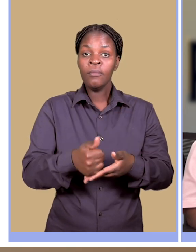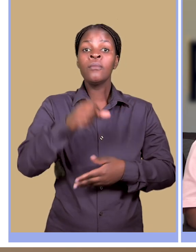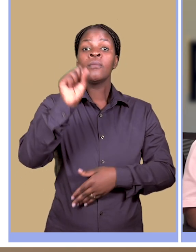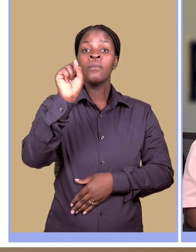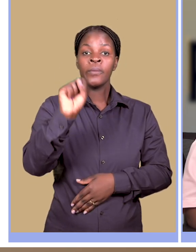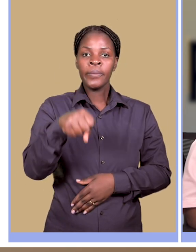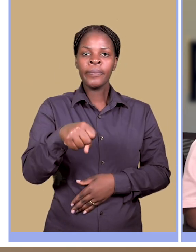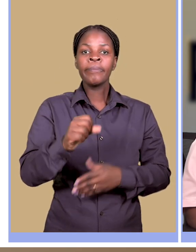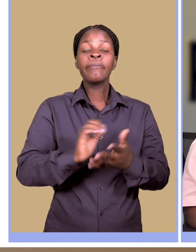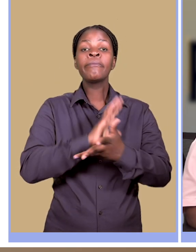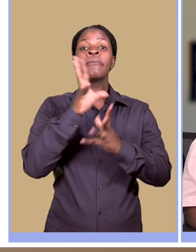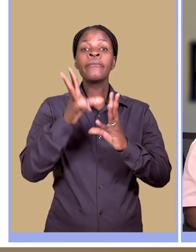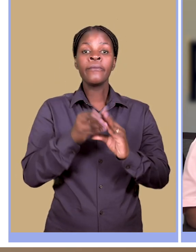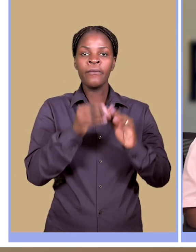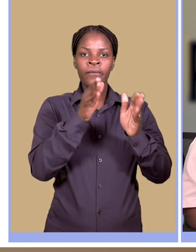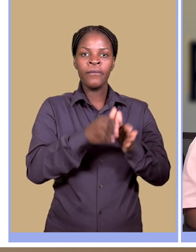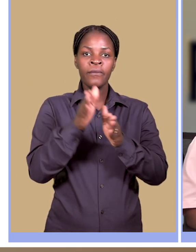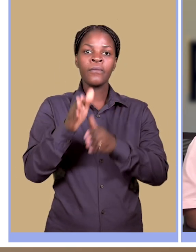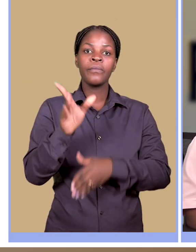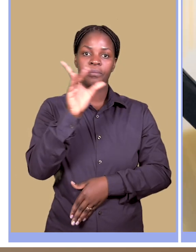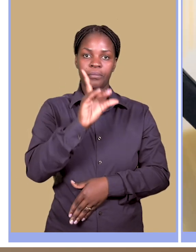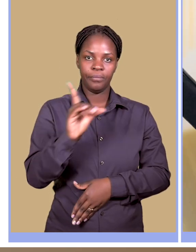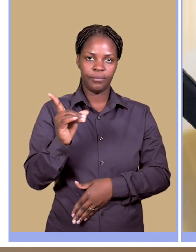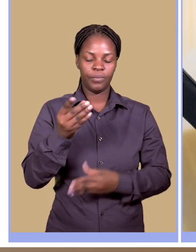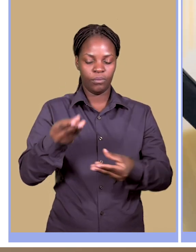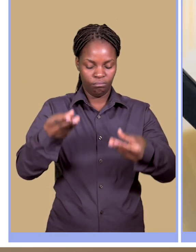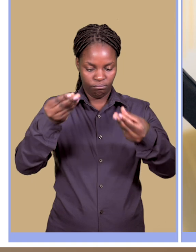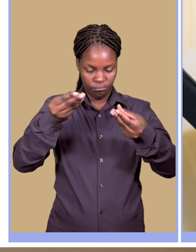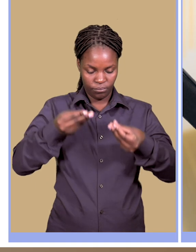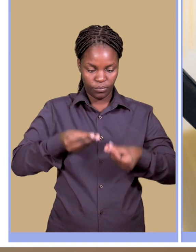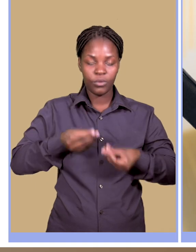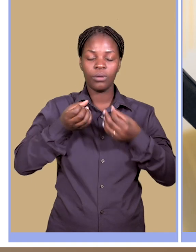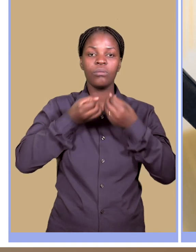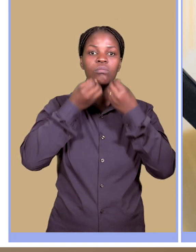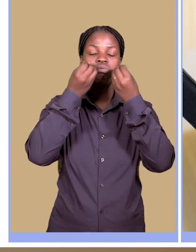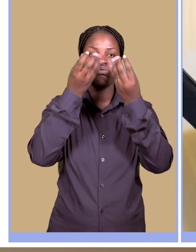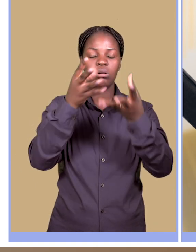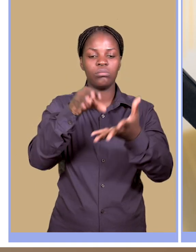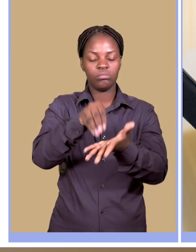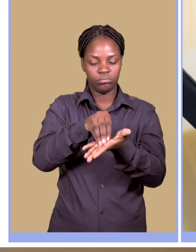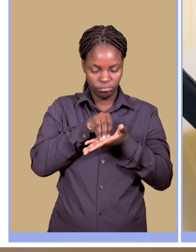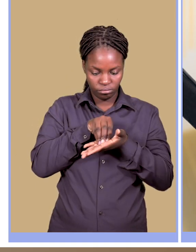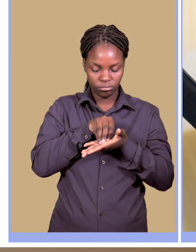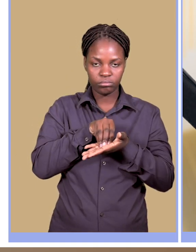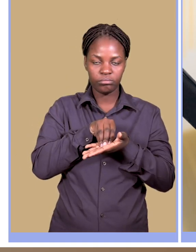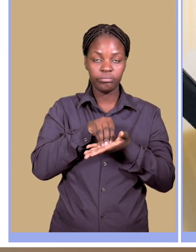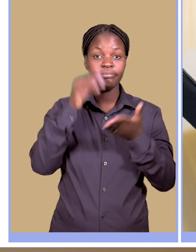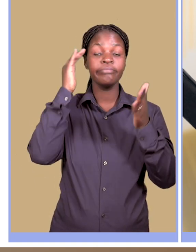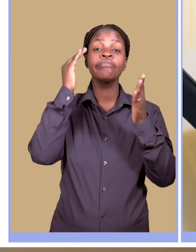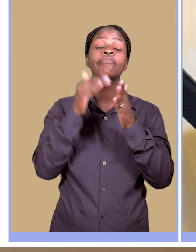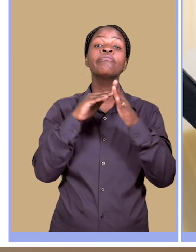ajudaria para que todas as pessoas com deficiência recebessem essa informação por forma a se